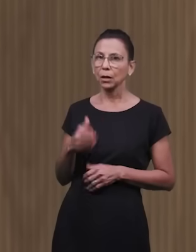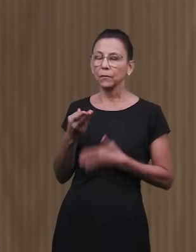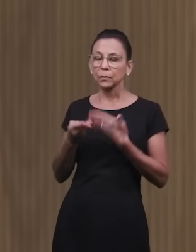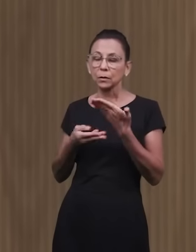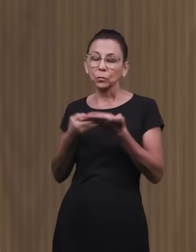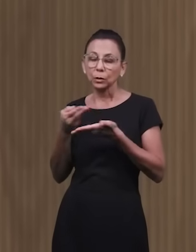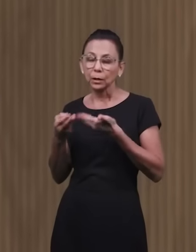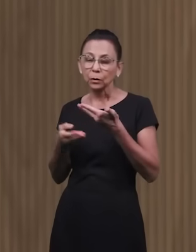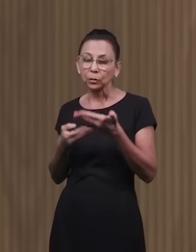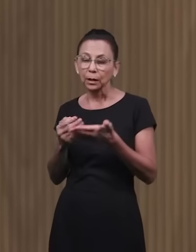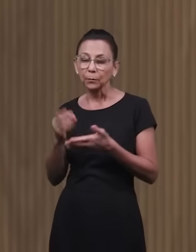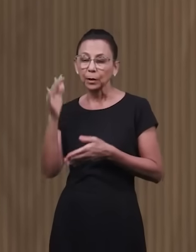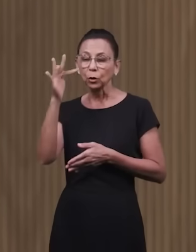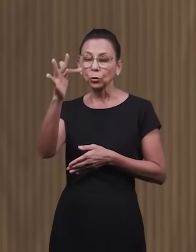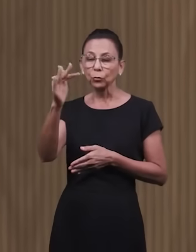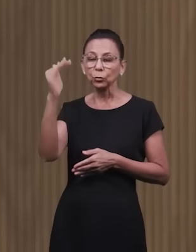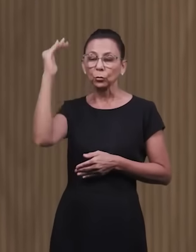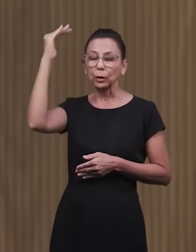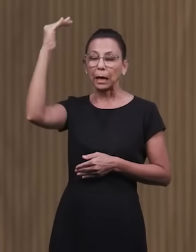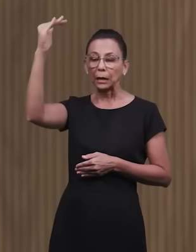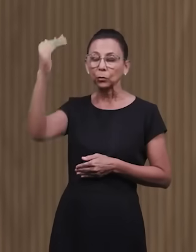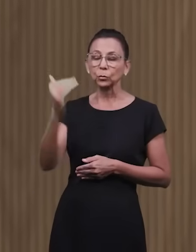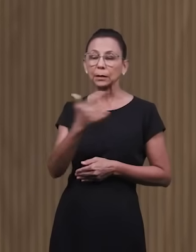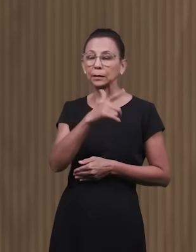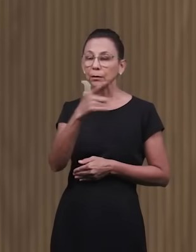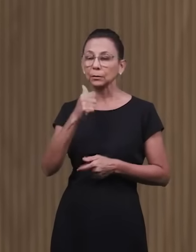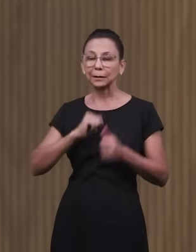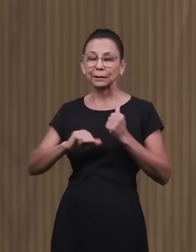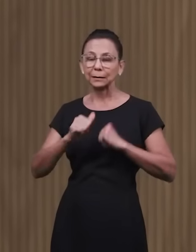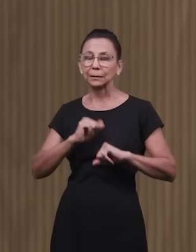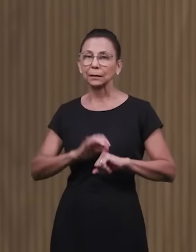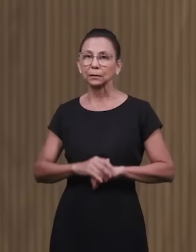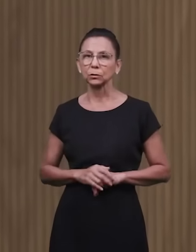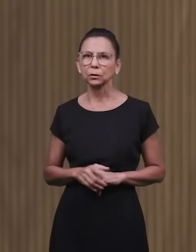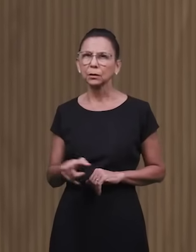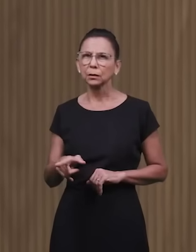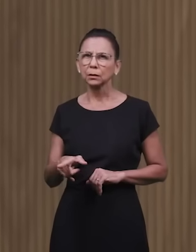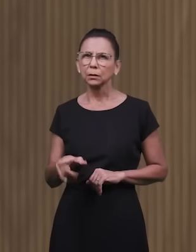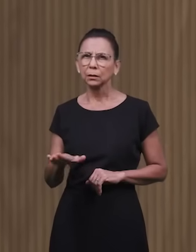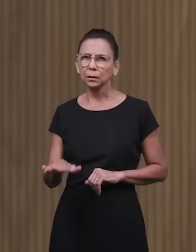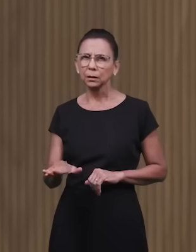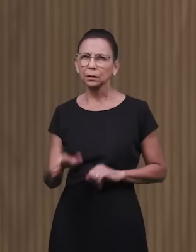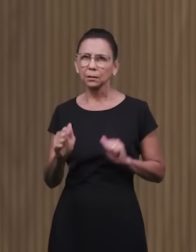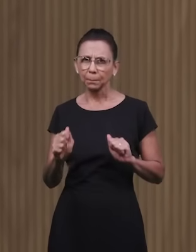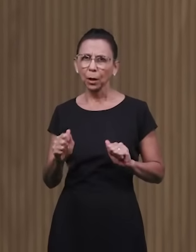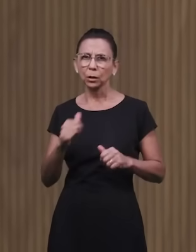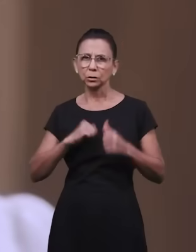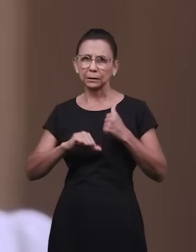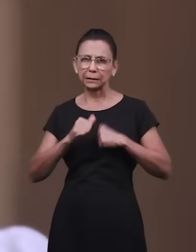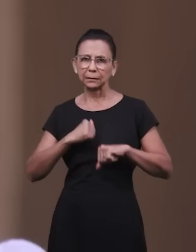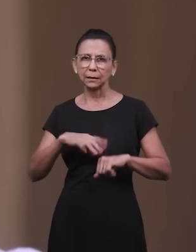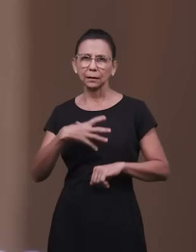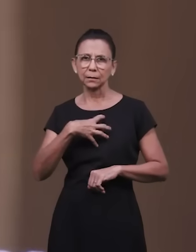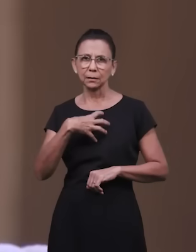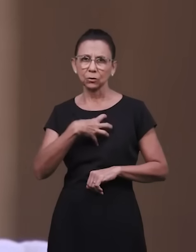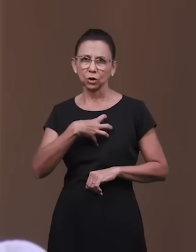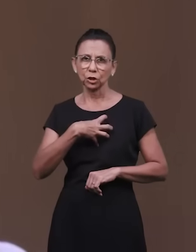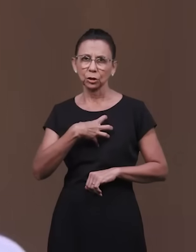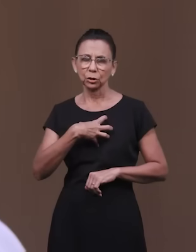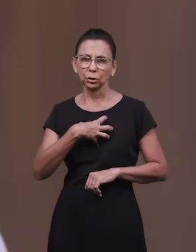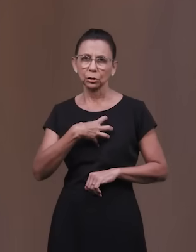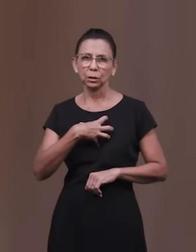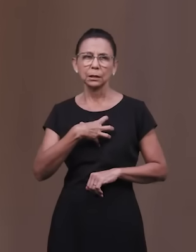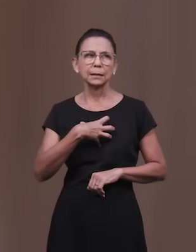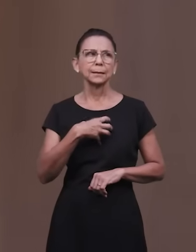que ela não sofra de ansiedade quando for mais velho, né? Mas uma criança, ela pode ter ansiedade? Sim,